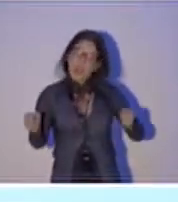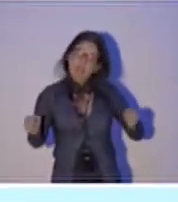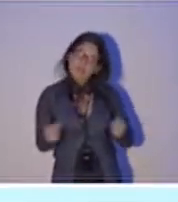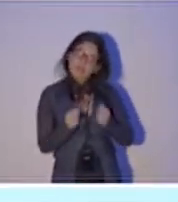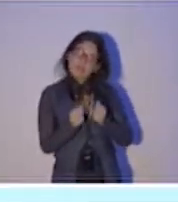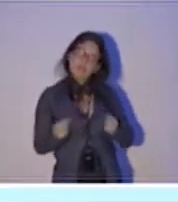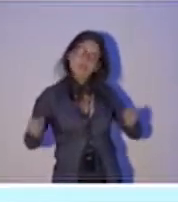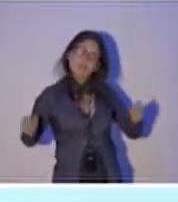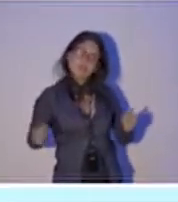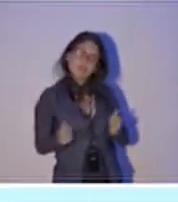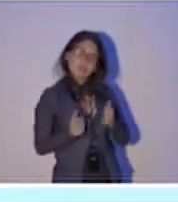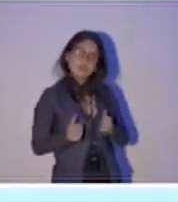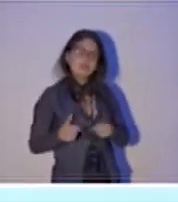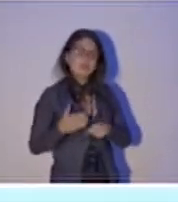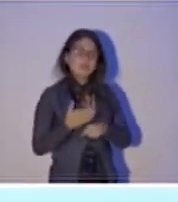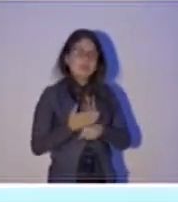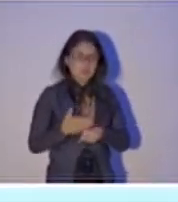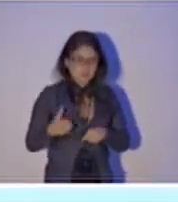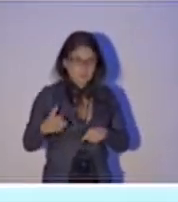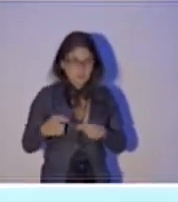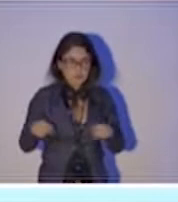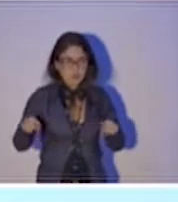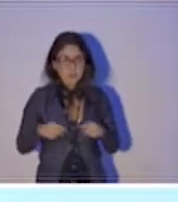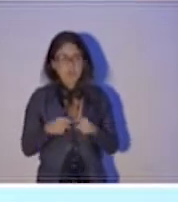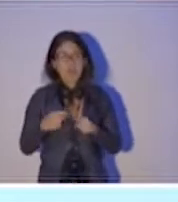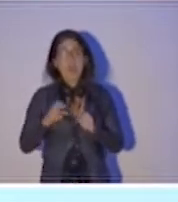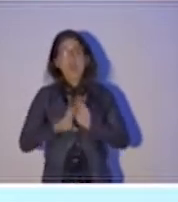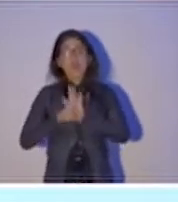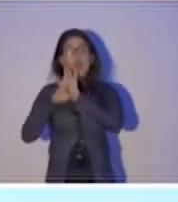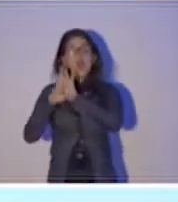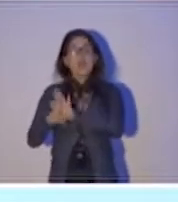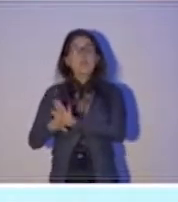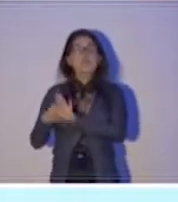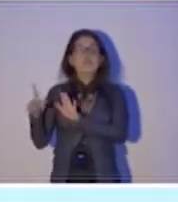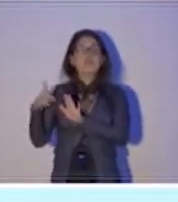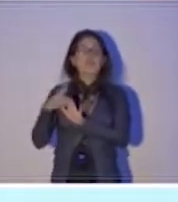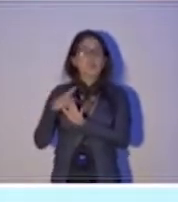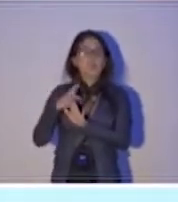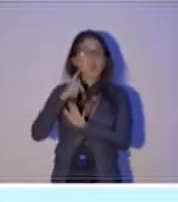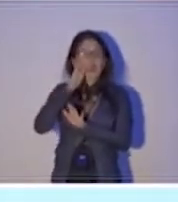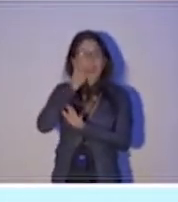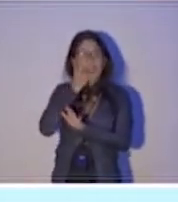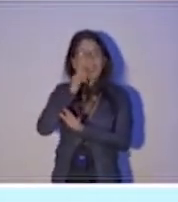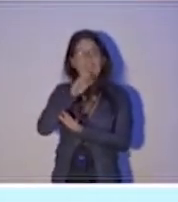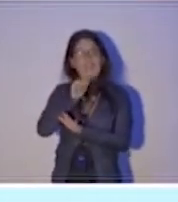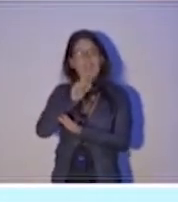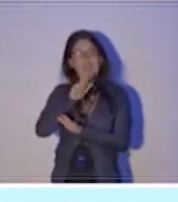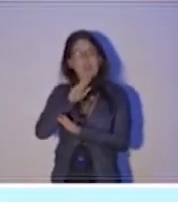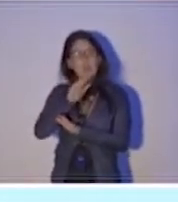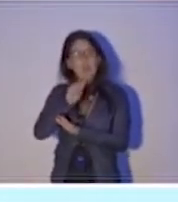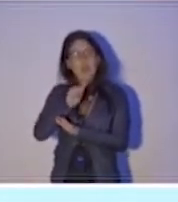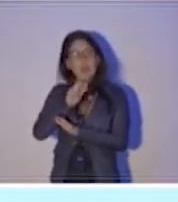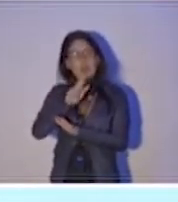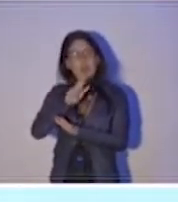Minha crônica está representando Caruaru na Olimpíada Brasileira de Língua Portuguesa.